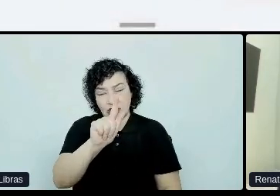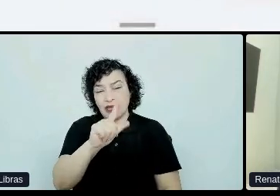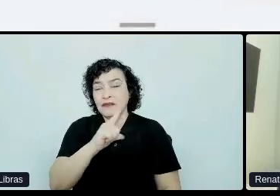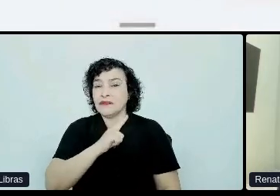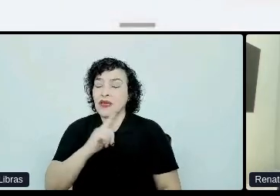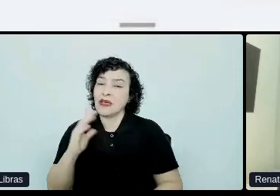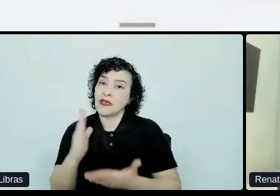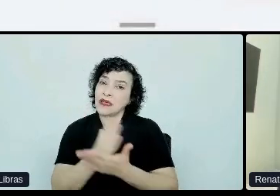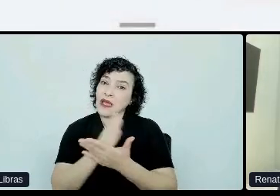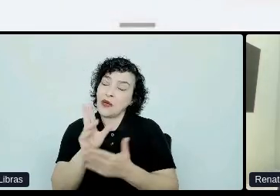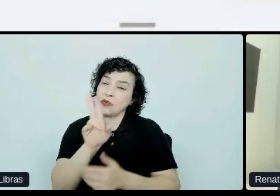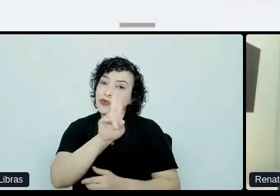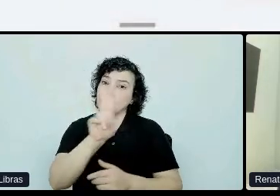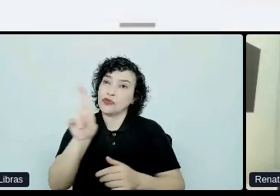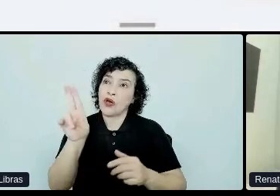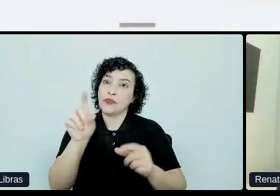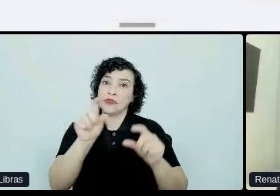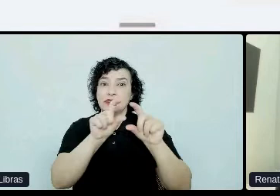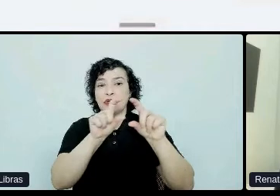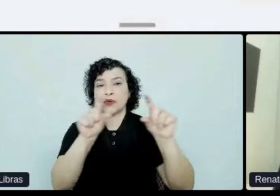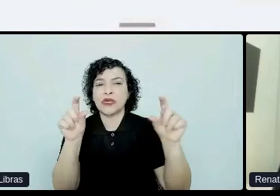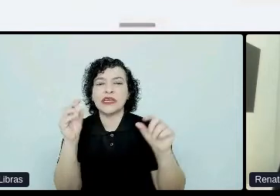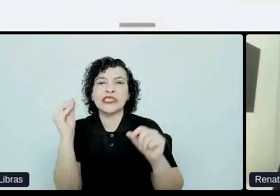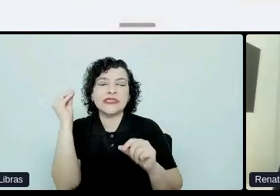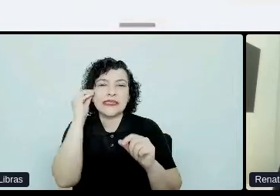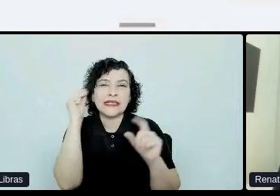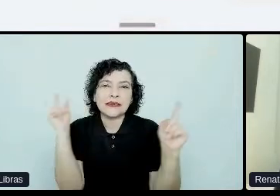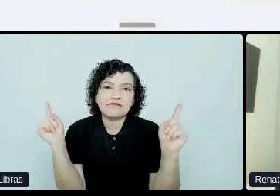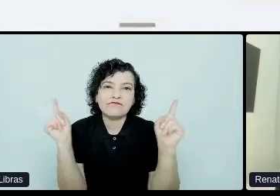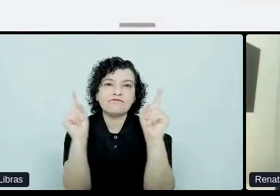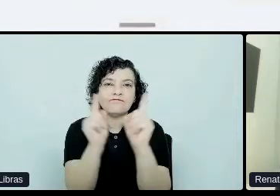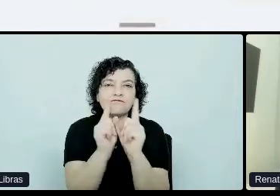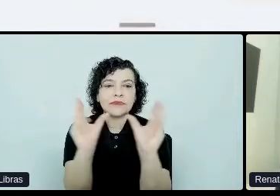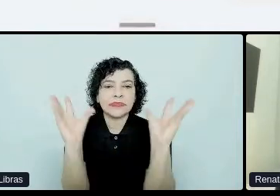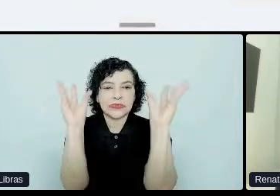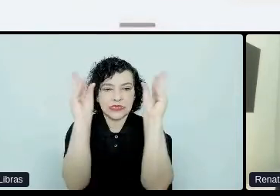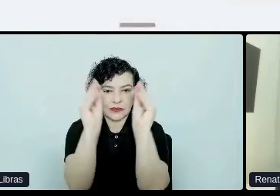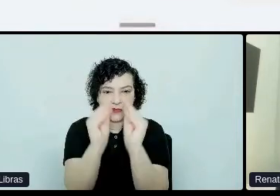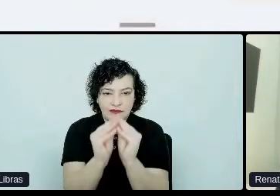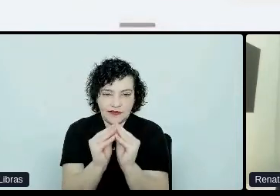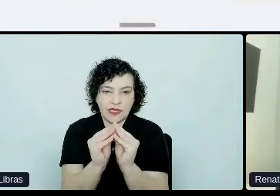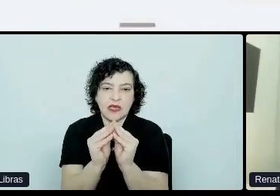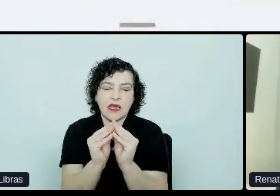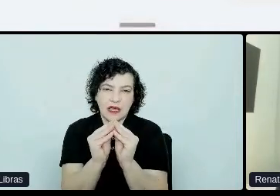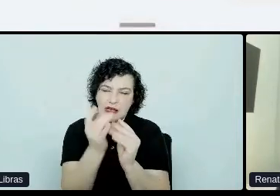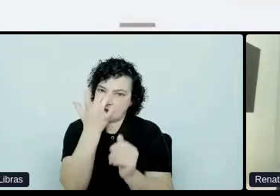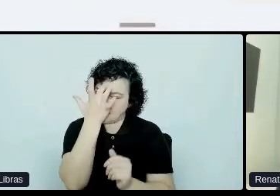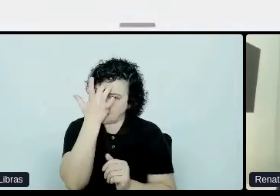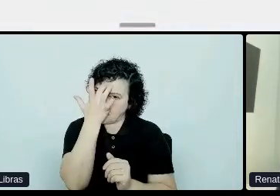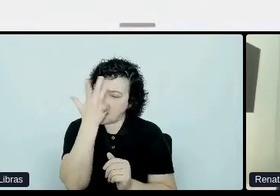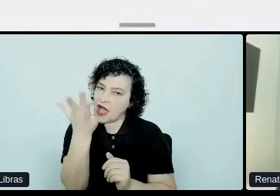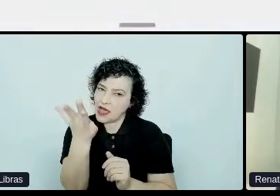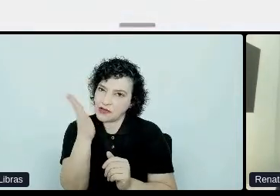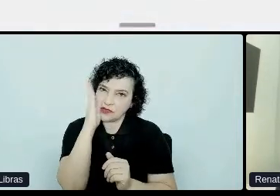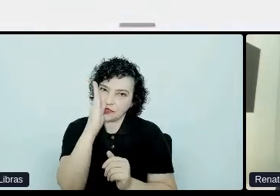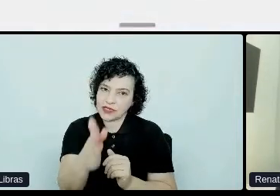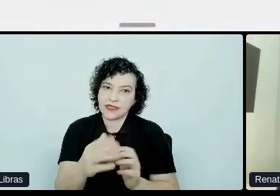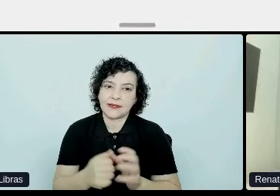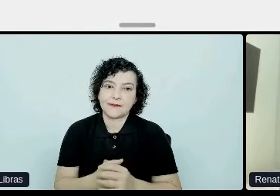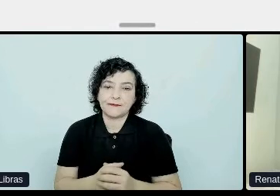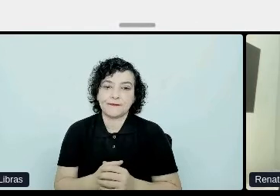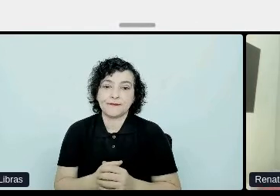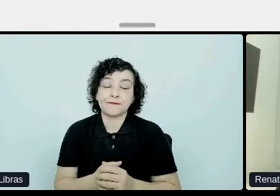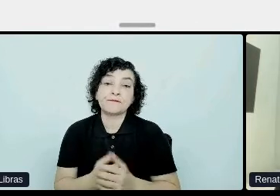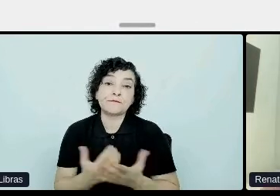são grandes e a ideia que era tentar deixar simplificado, né, para ficar uma coisa fácil ali e direta, até